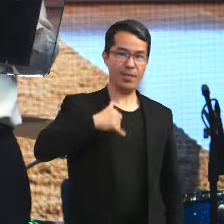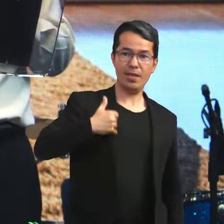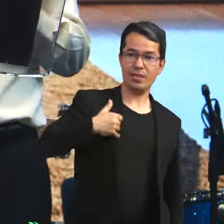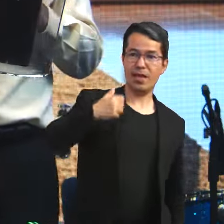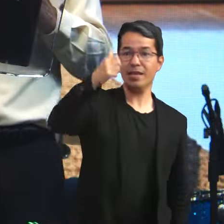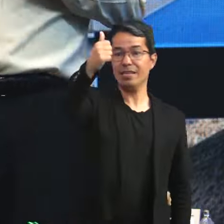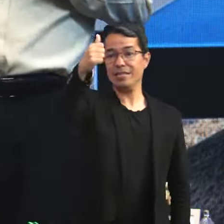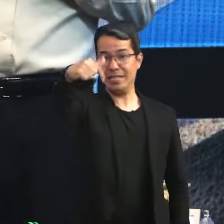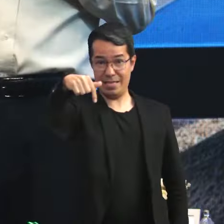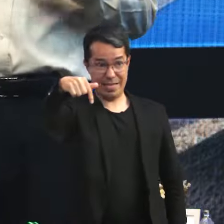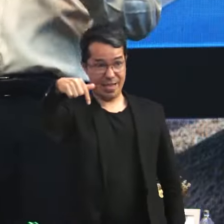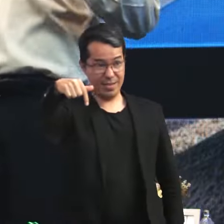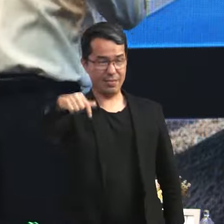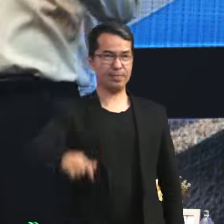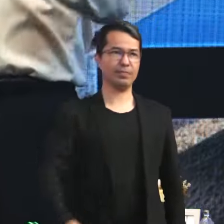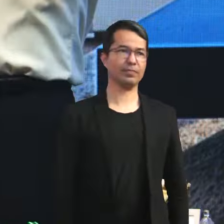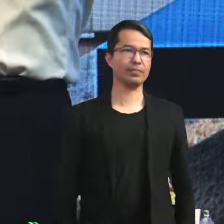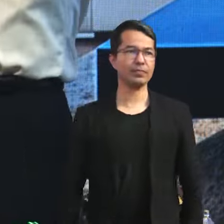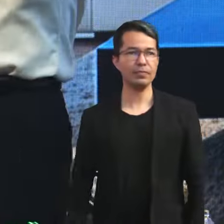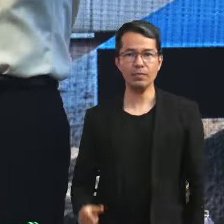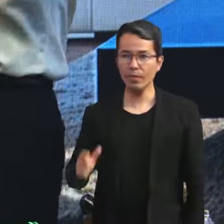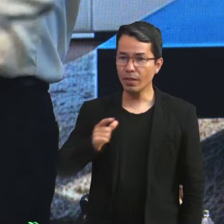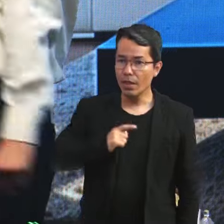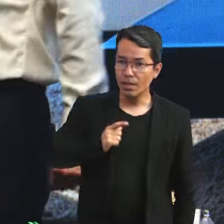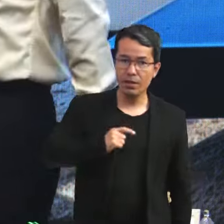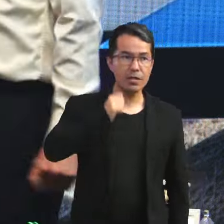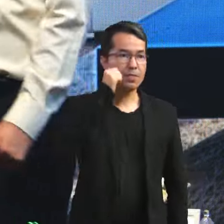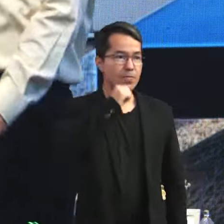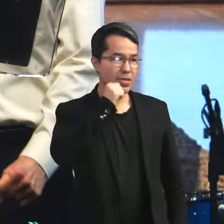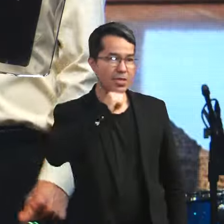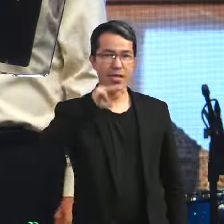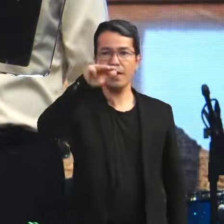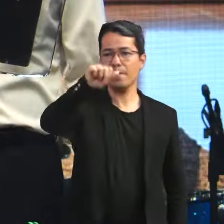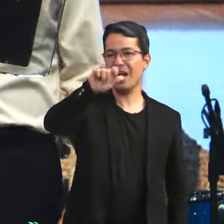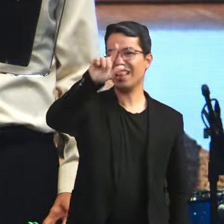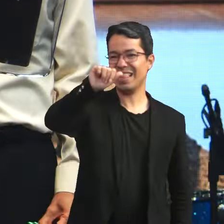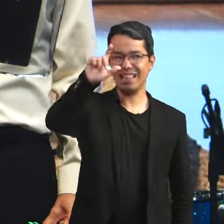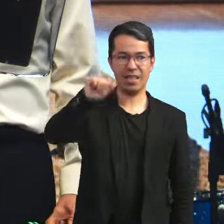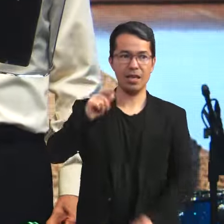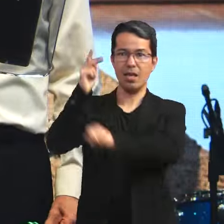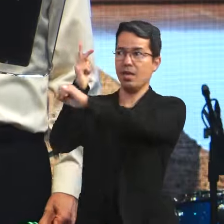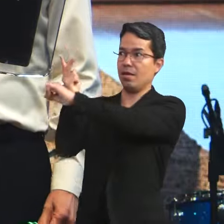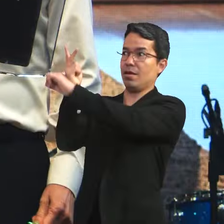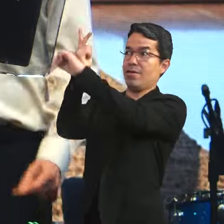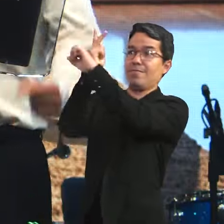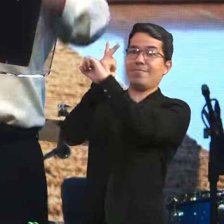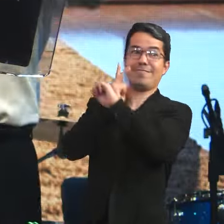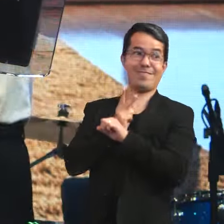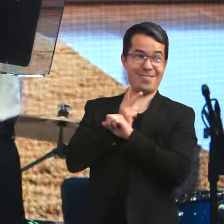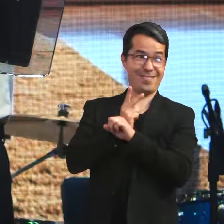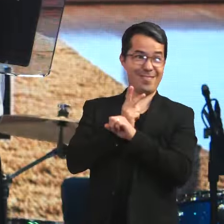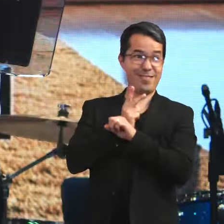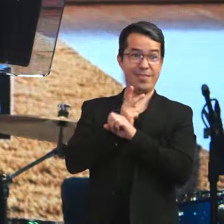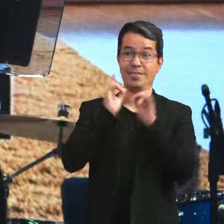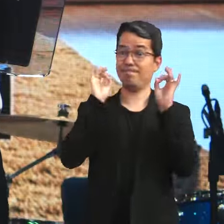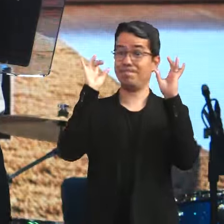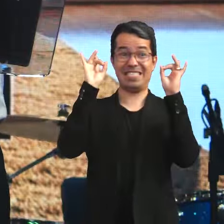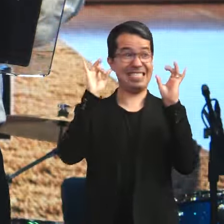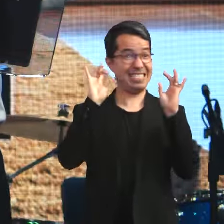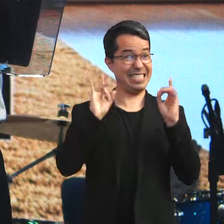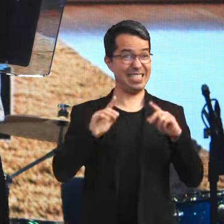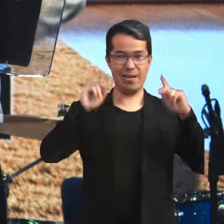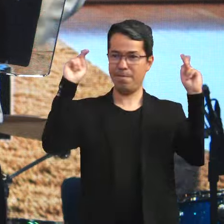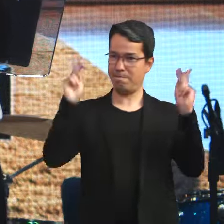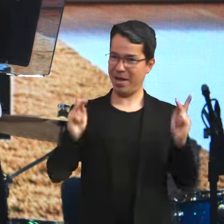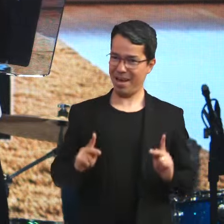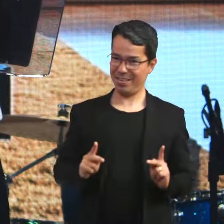com 17 anos de idade ela ganhou o prêmio Nobel da Paz